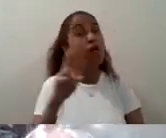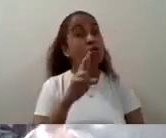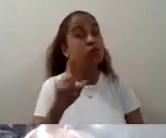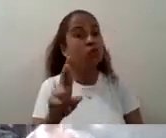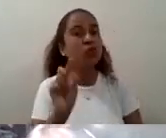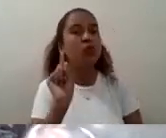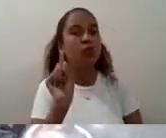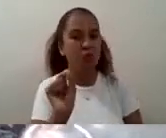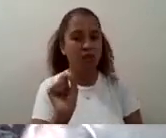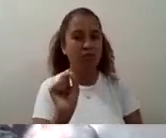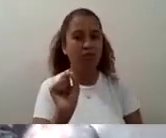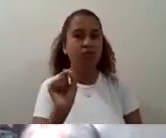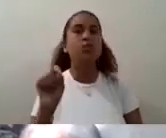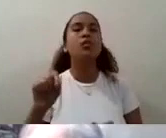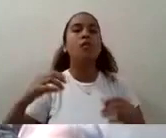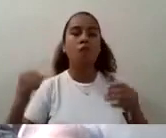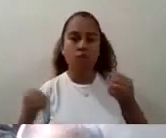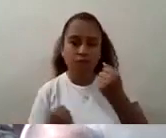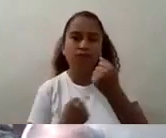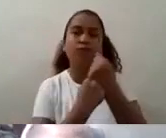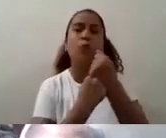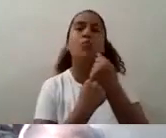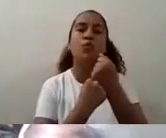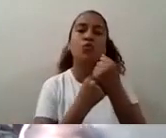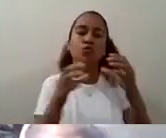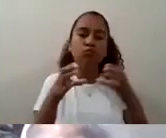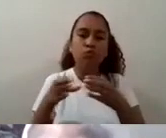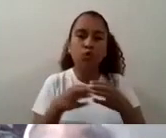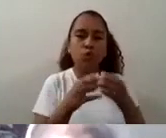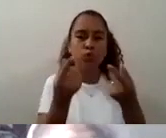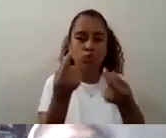de economia popular e solidária. Adiante.